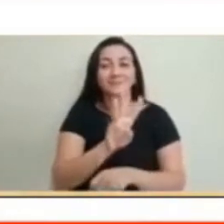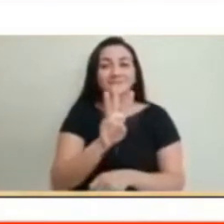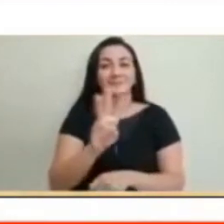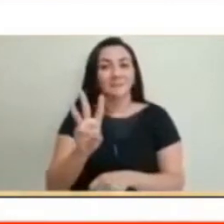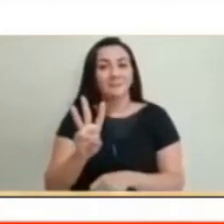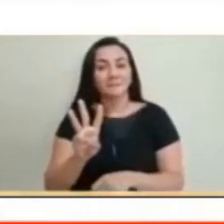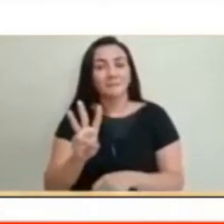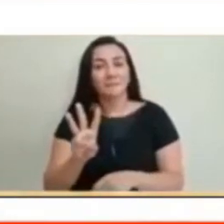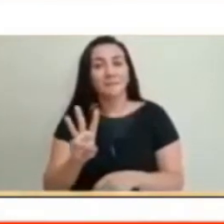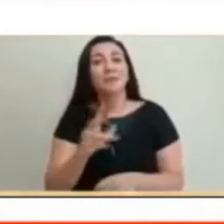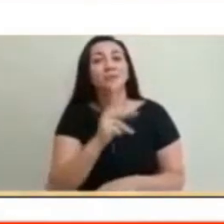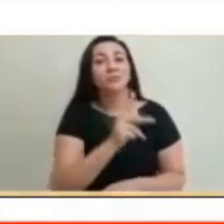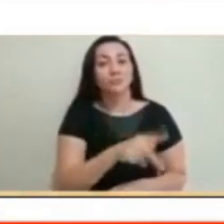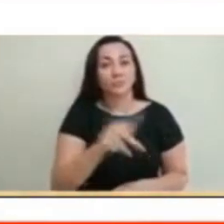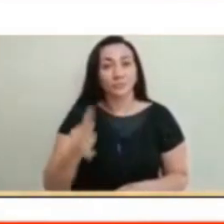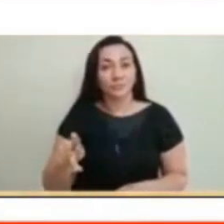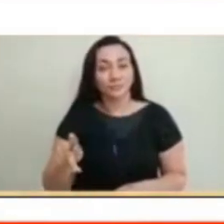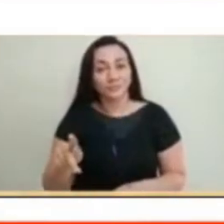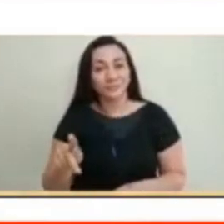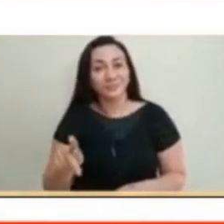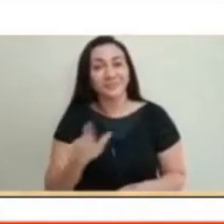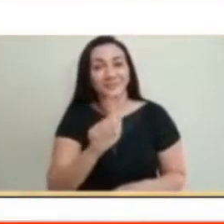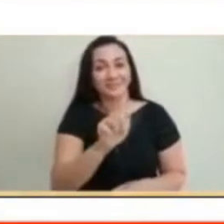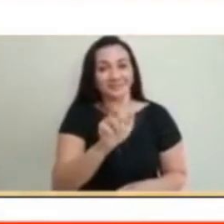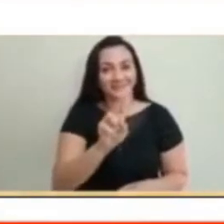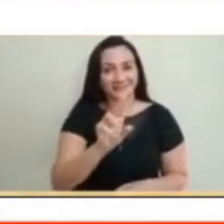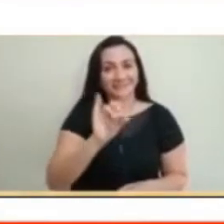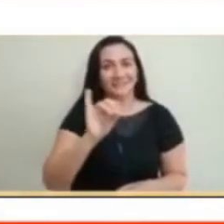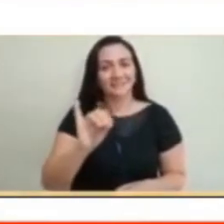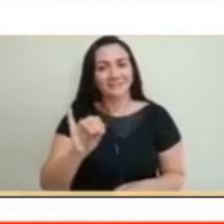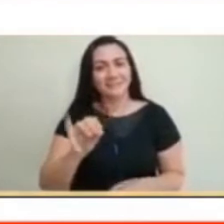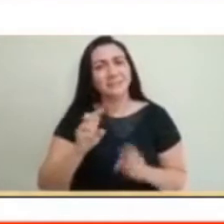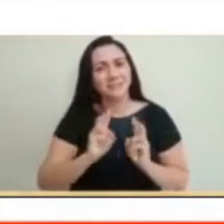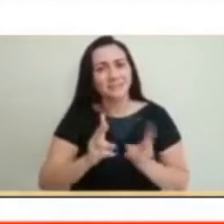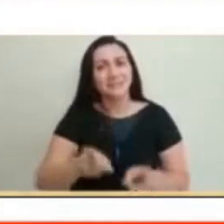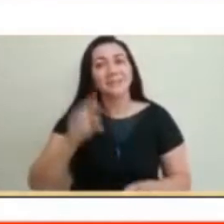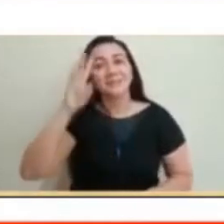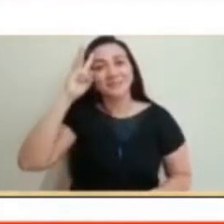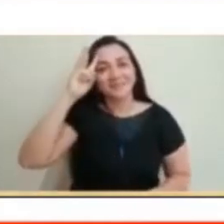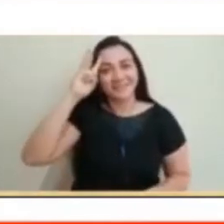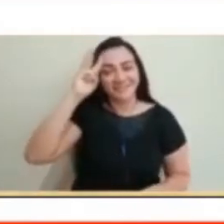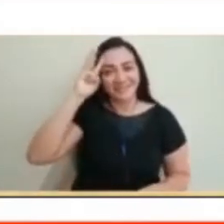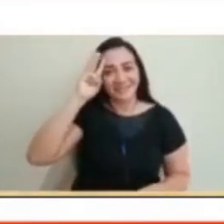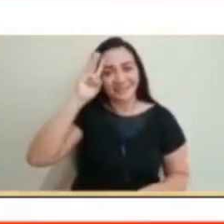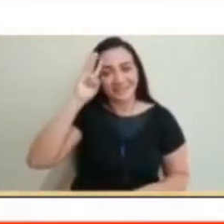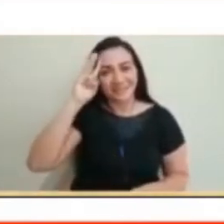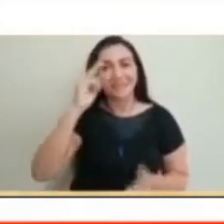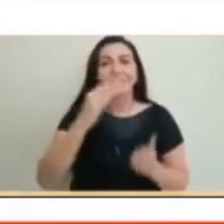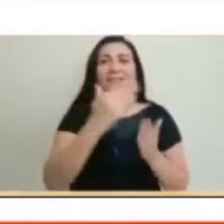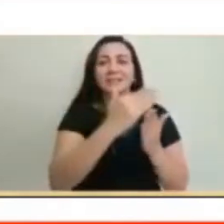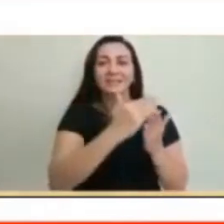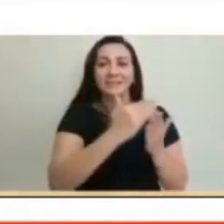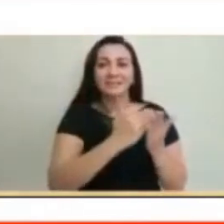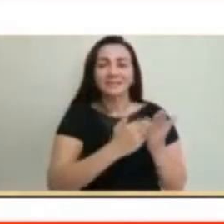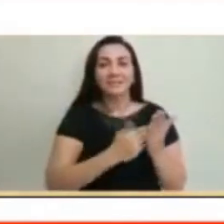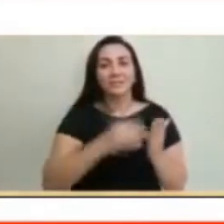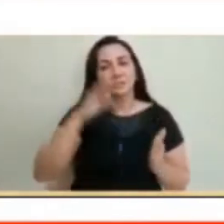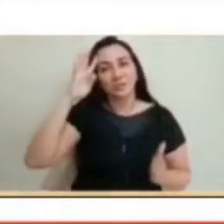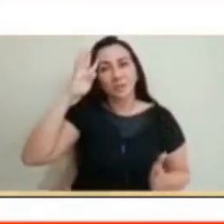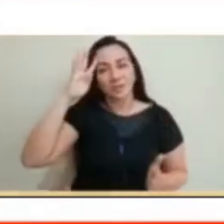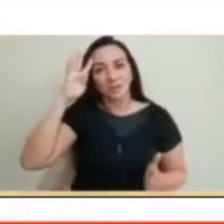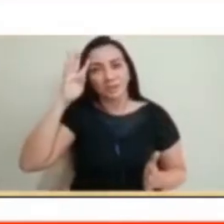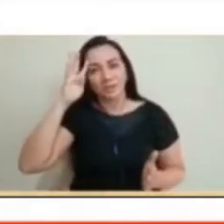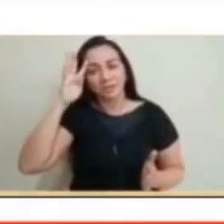Responde com a professora Gui. Ela posta vídeo de catalogação toda terça, de classificação na quarta e